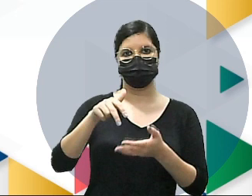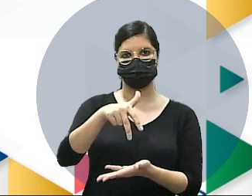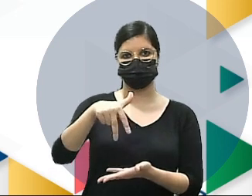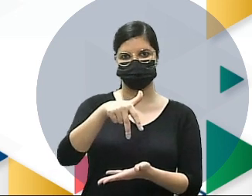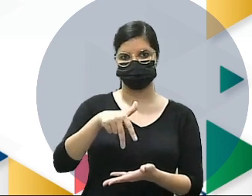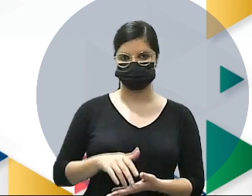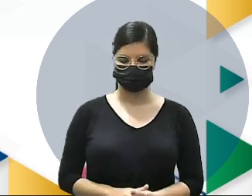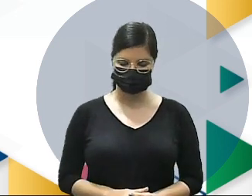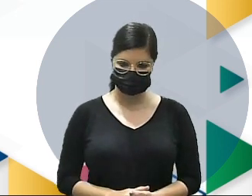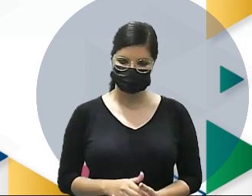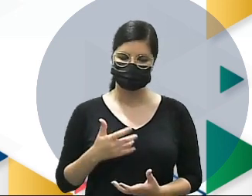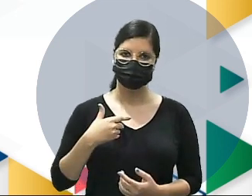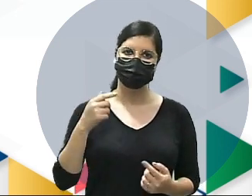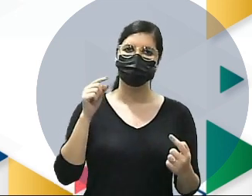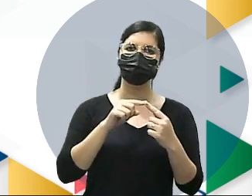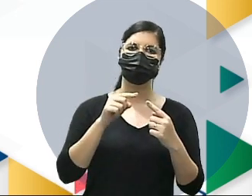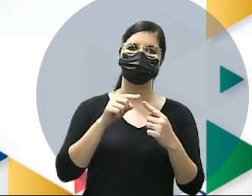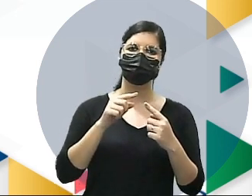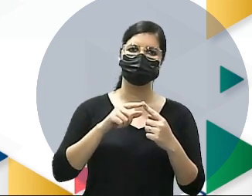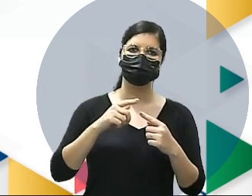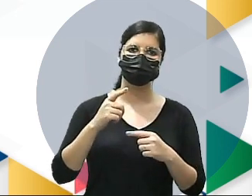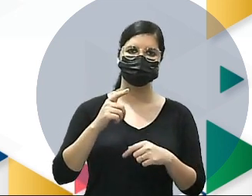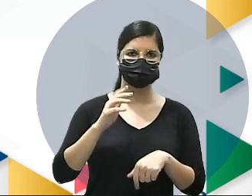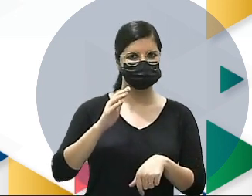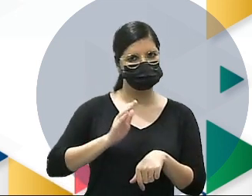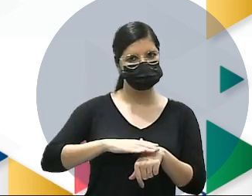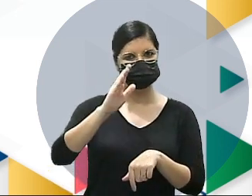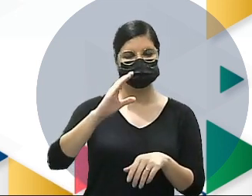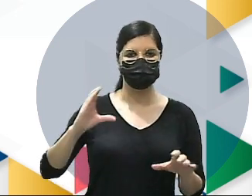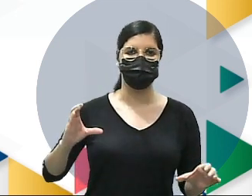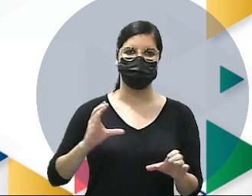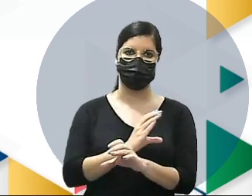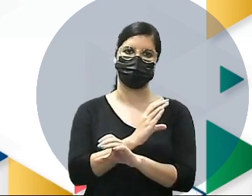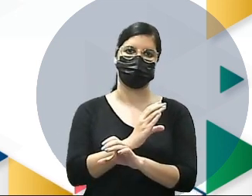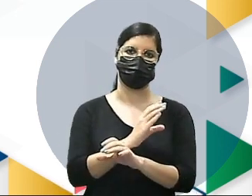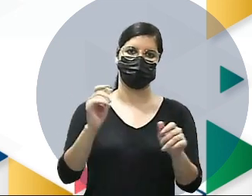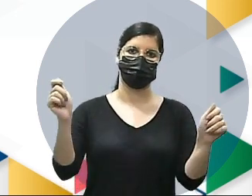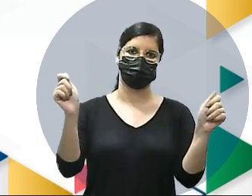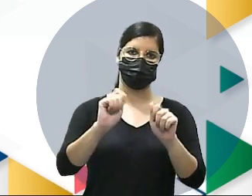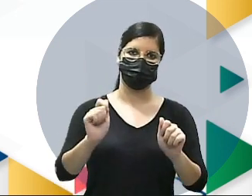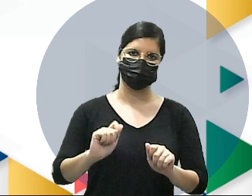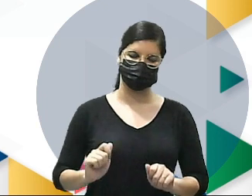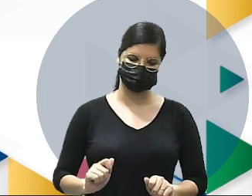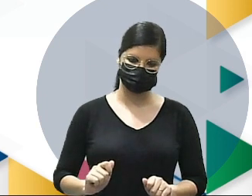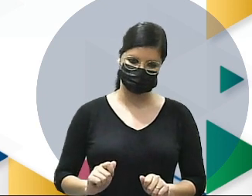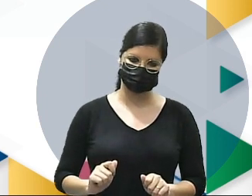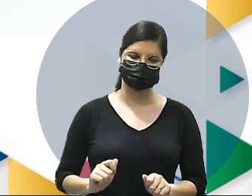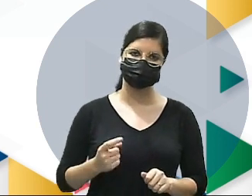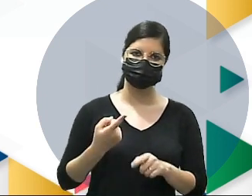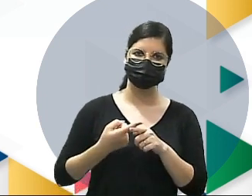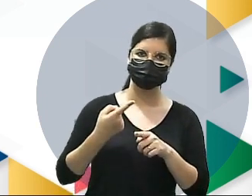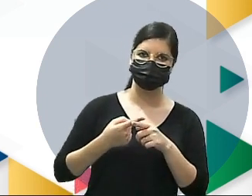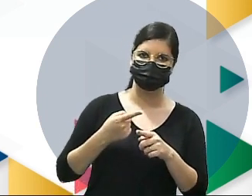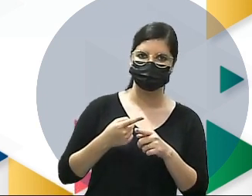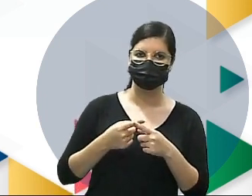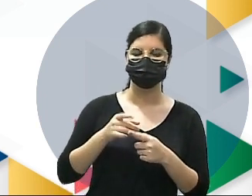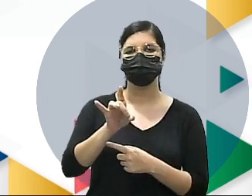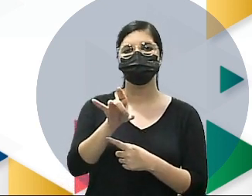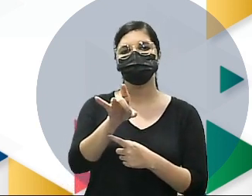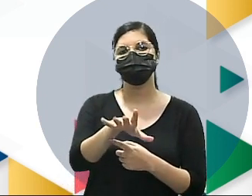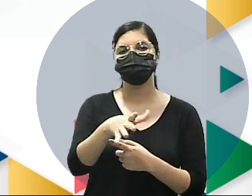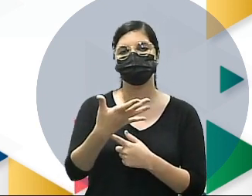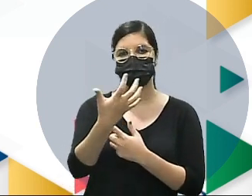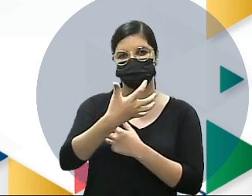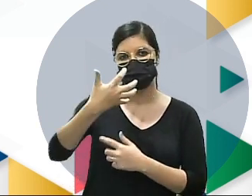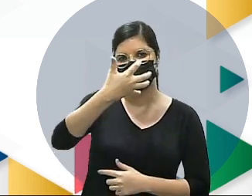uma necessariamente com música não é considerada a mais com a arte né mas completa das cênicas é a dança porque ela não envolve só